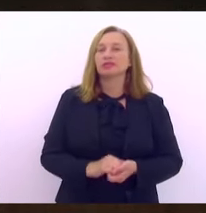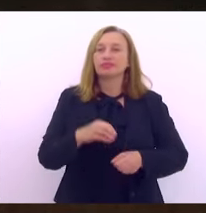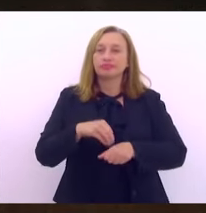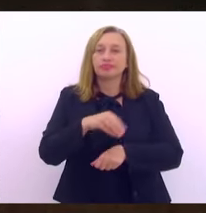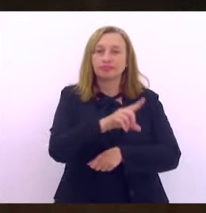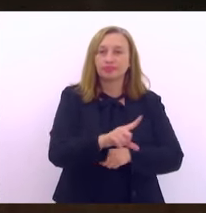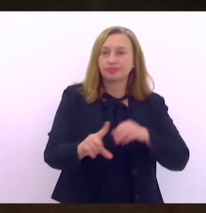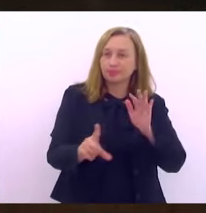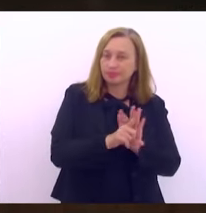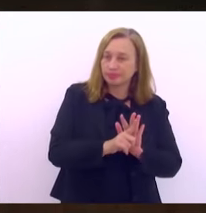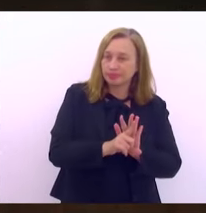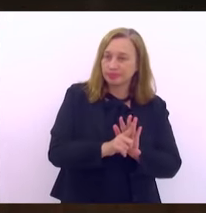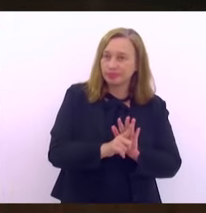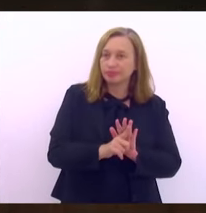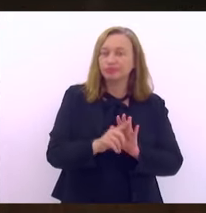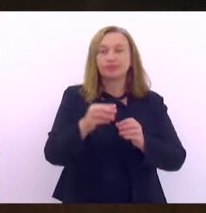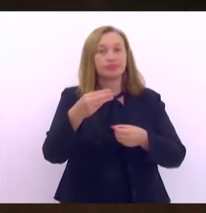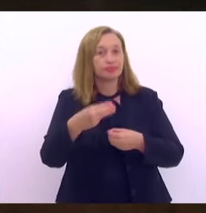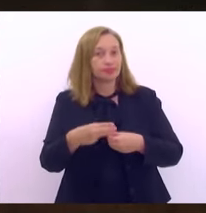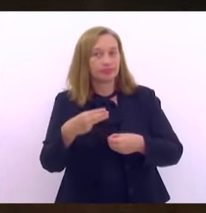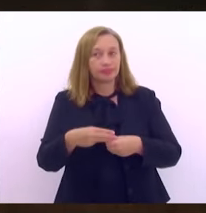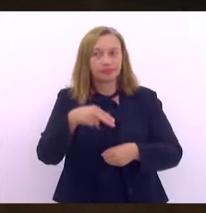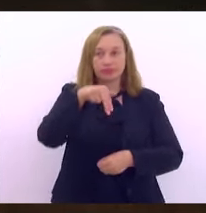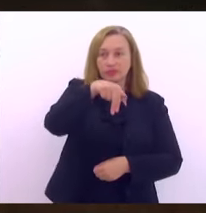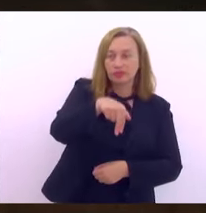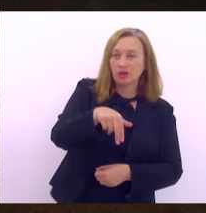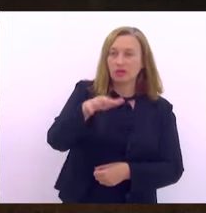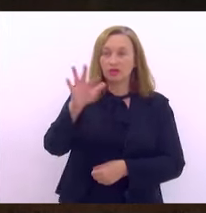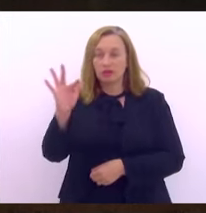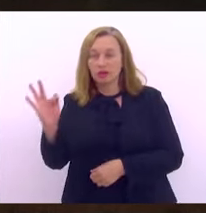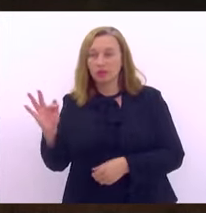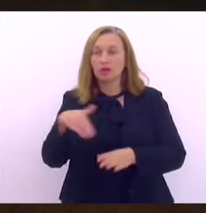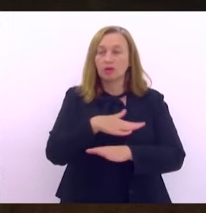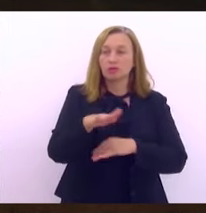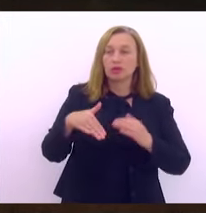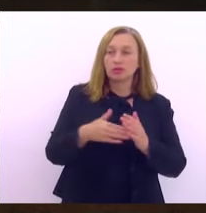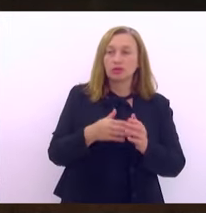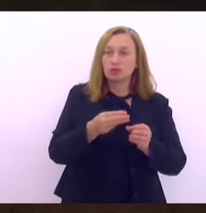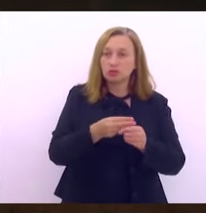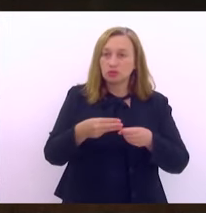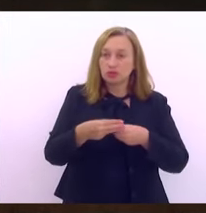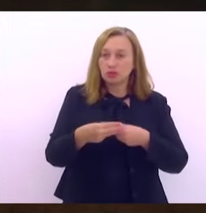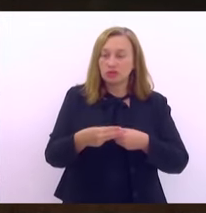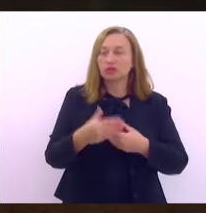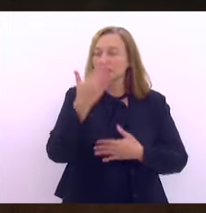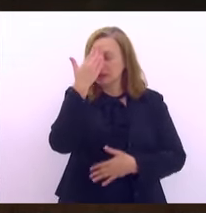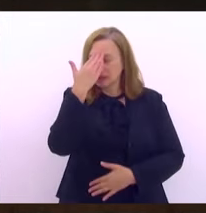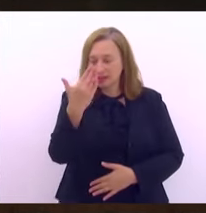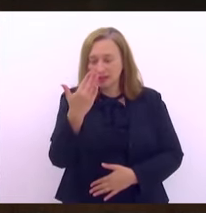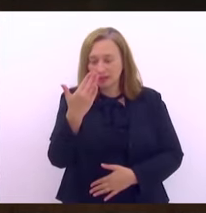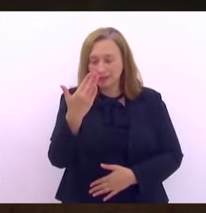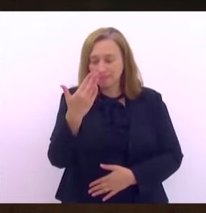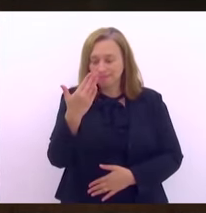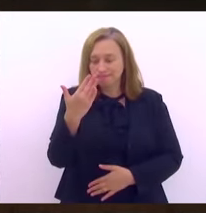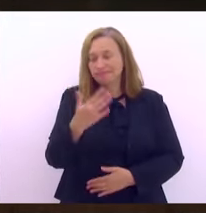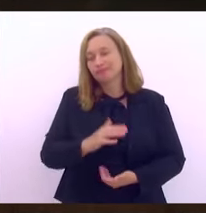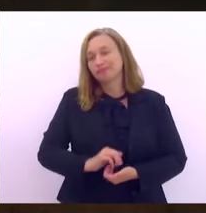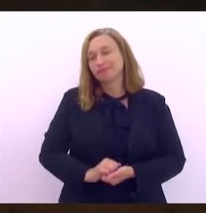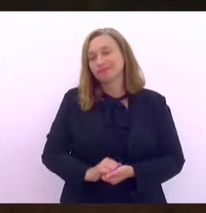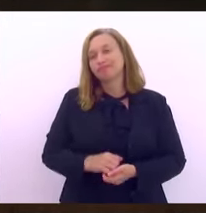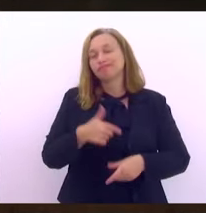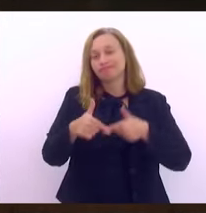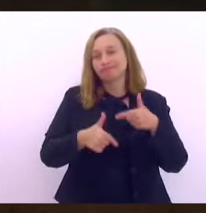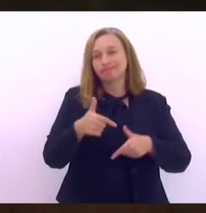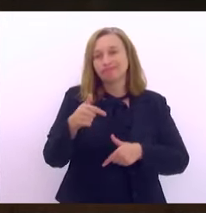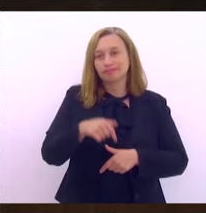indicação legislativa aqui para o município de Nova Friburgo e para todos os seus municípios, agradeço muito por esse trabalho